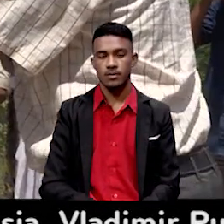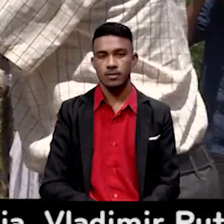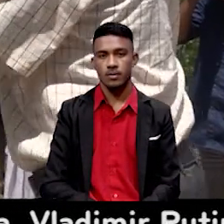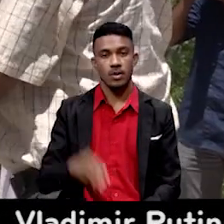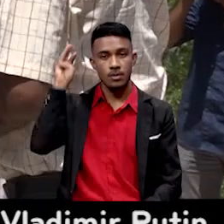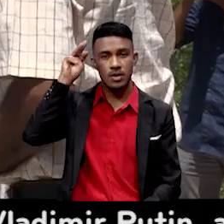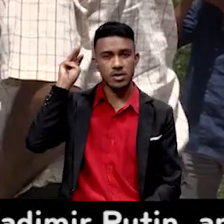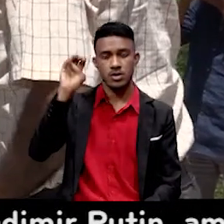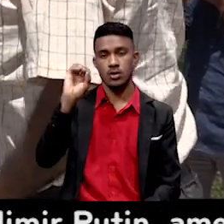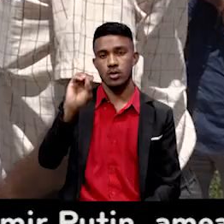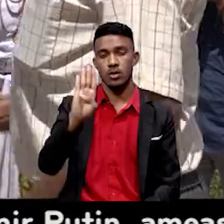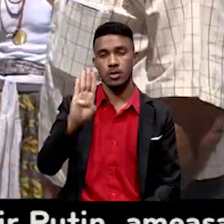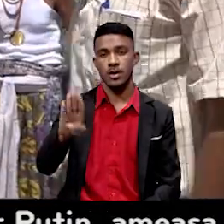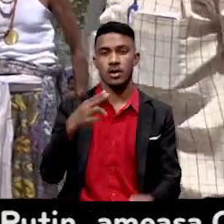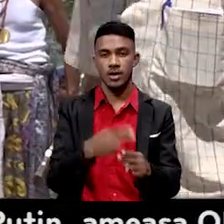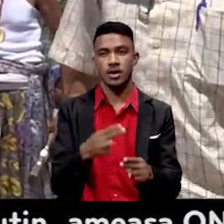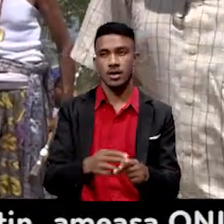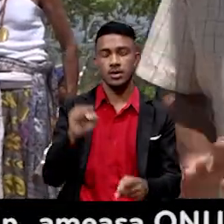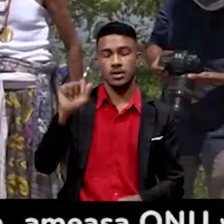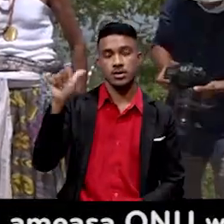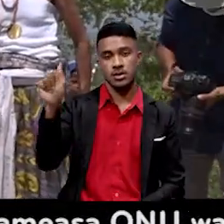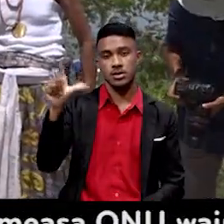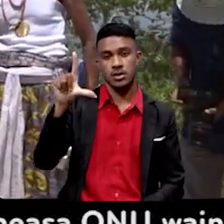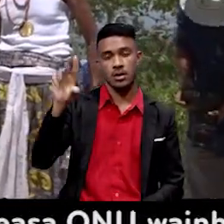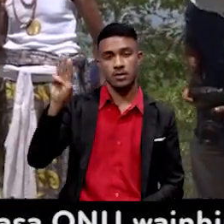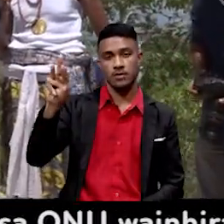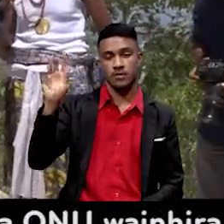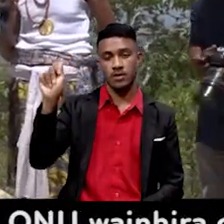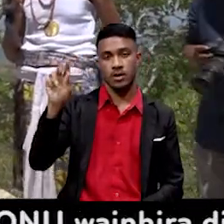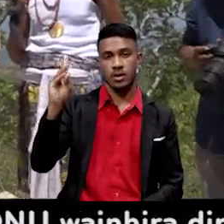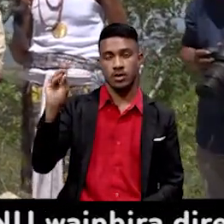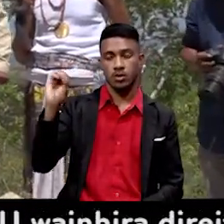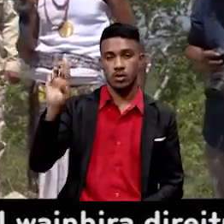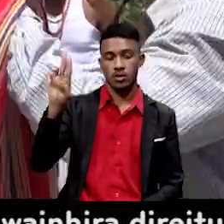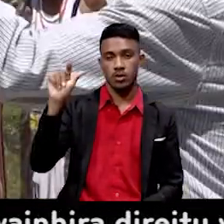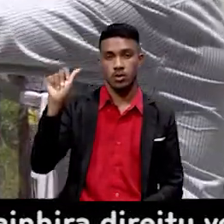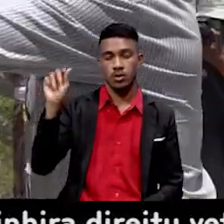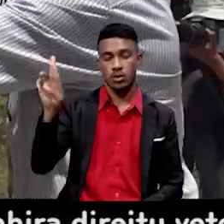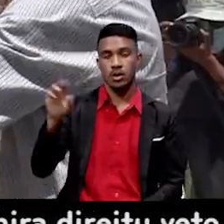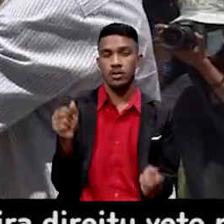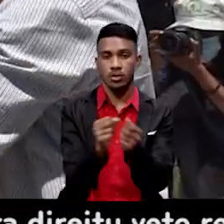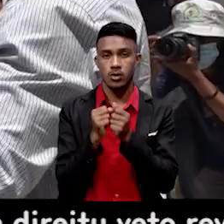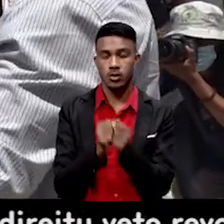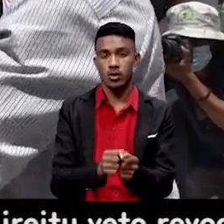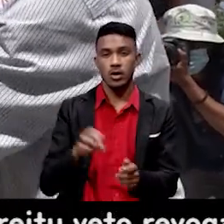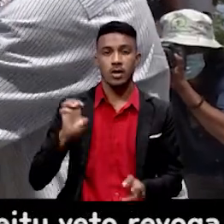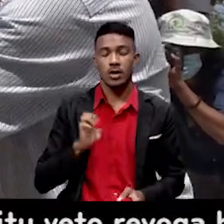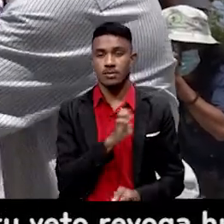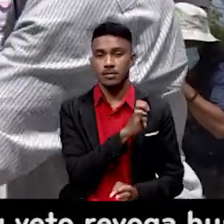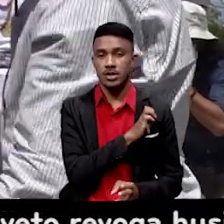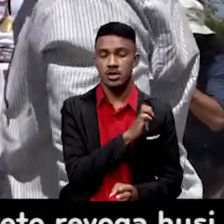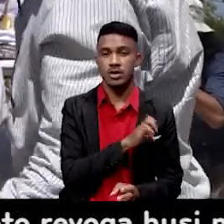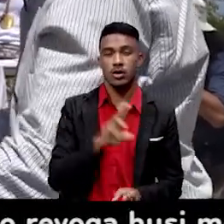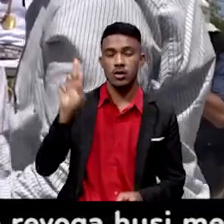Ministro Obras Públicas Salvador dos Reis Pires, junto com o embaixador União Europeia e Timor-Leste, André Jacob, acompanha a